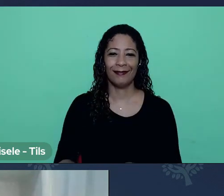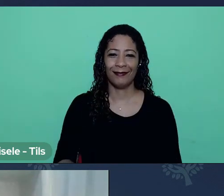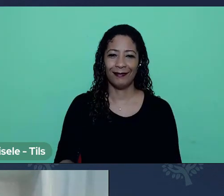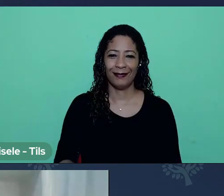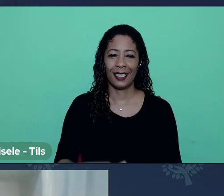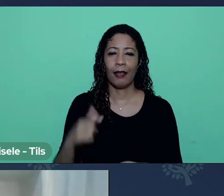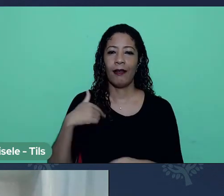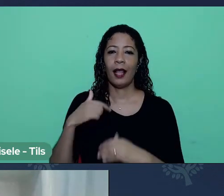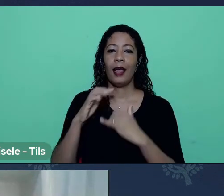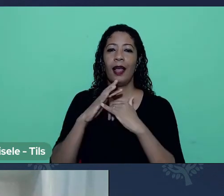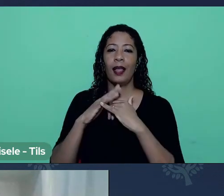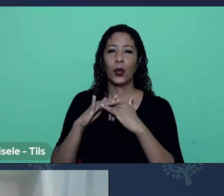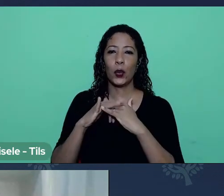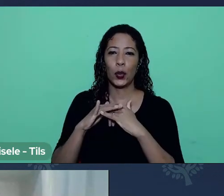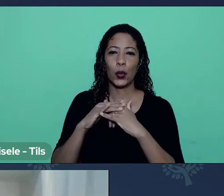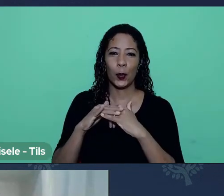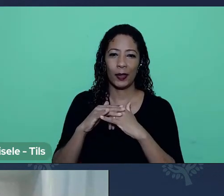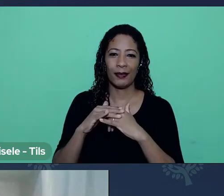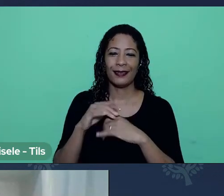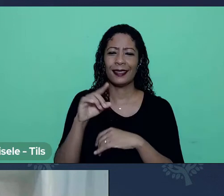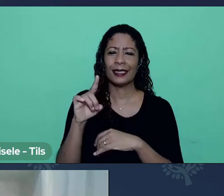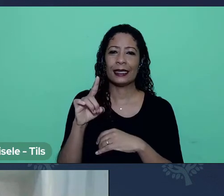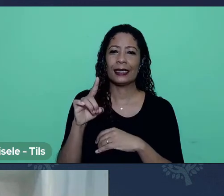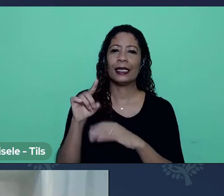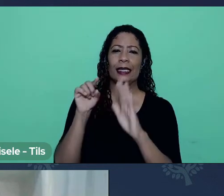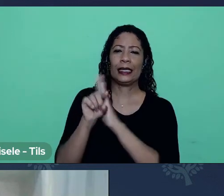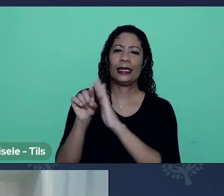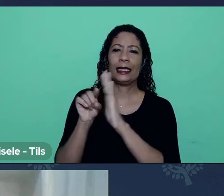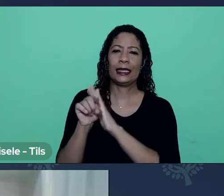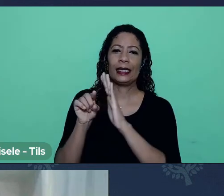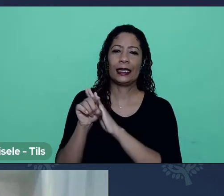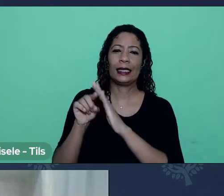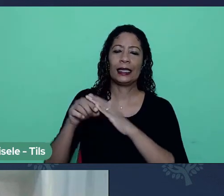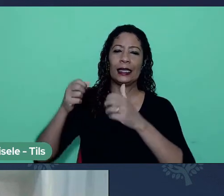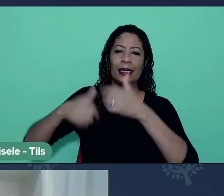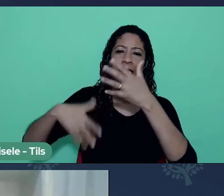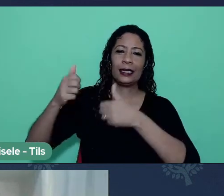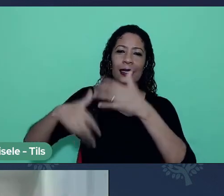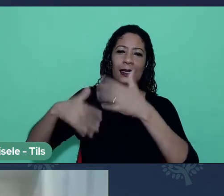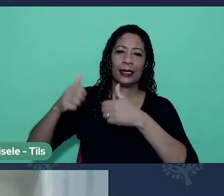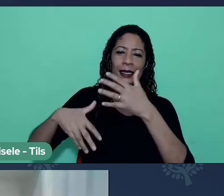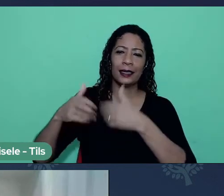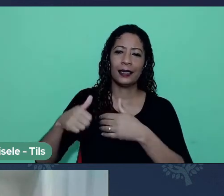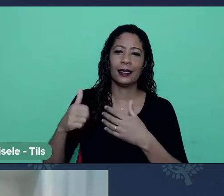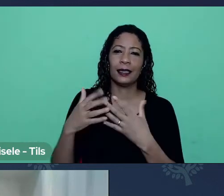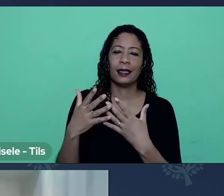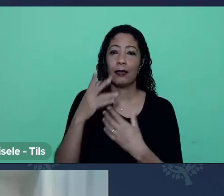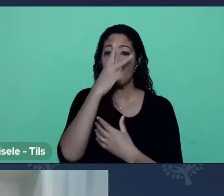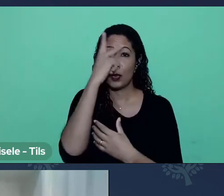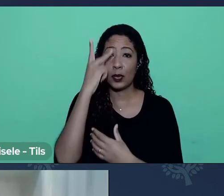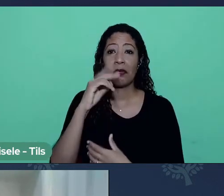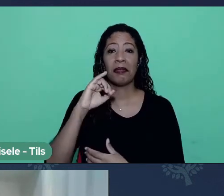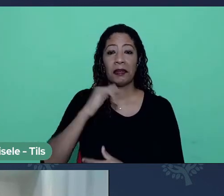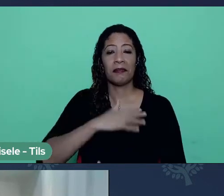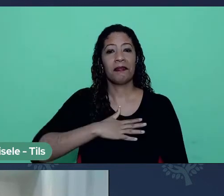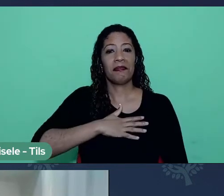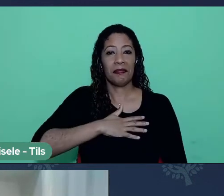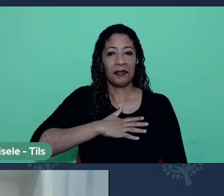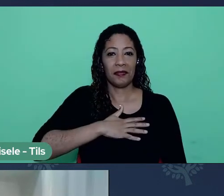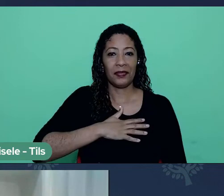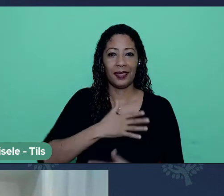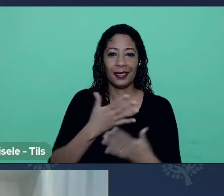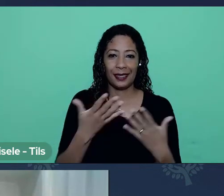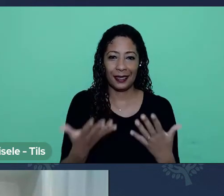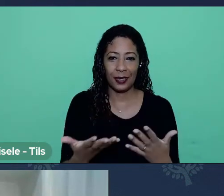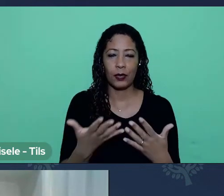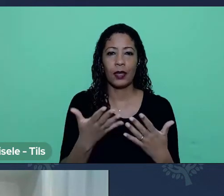no YouTube, a gente consegue imaginar o quão proveitosa foi, né? Para todas as pessoas que estão aqui assistindo e tendo essa oportunidade de bater um